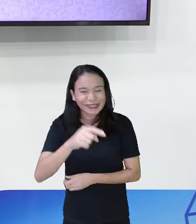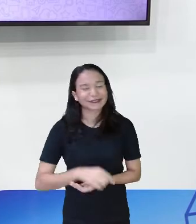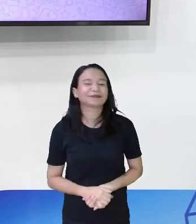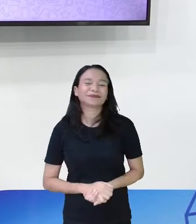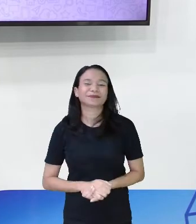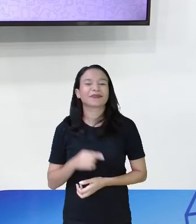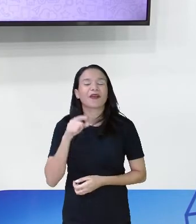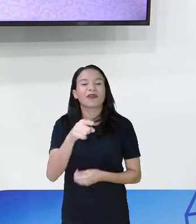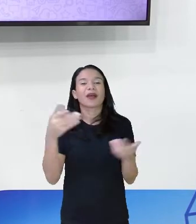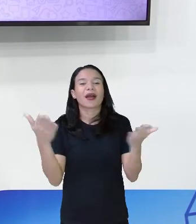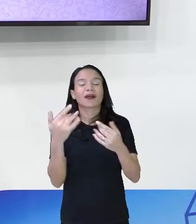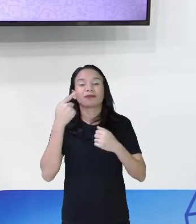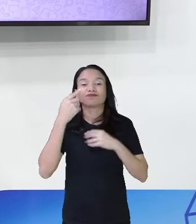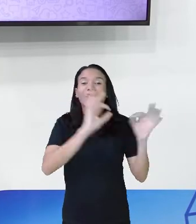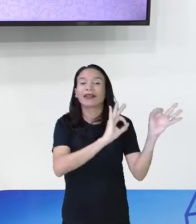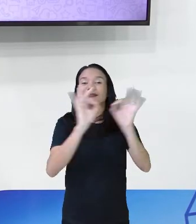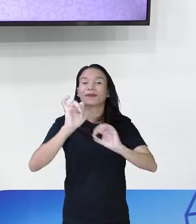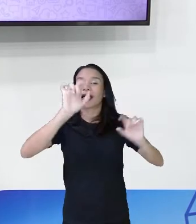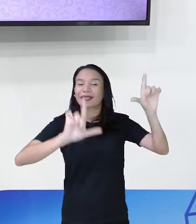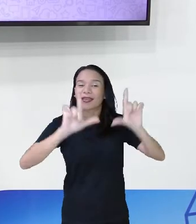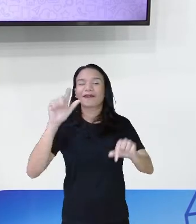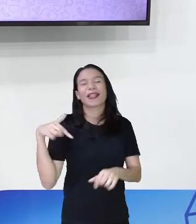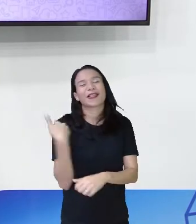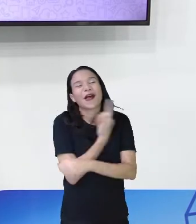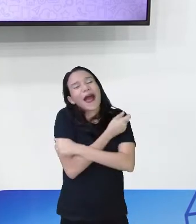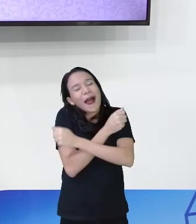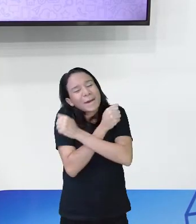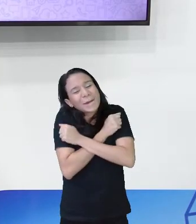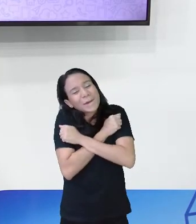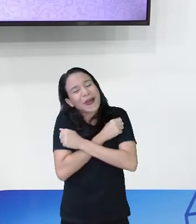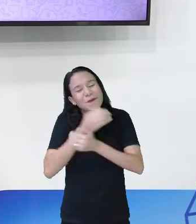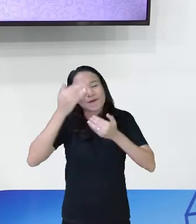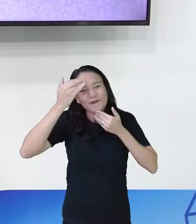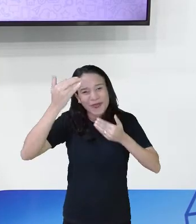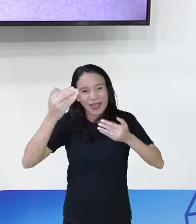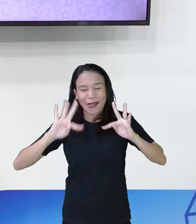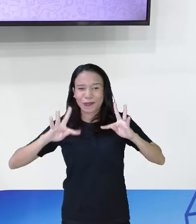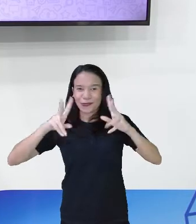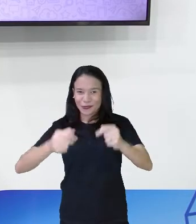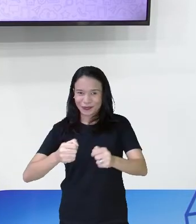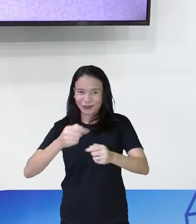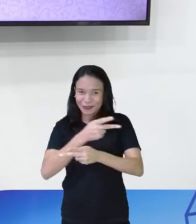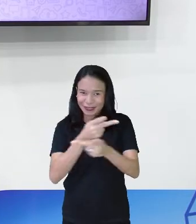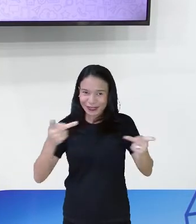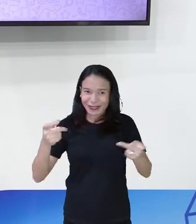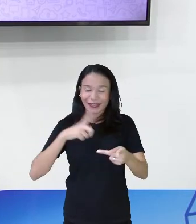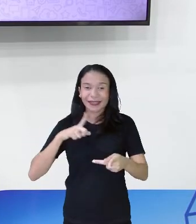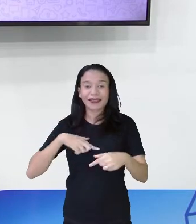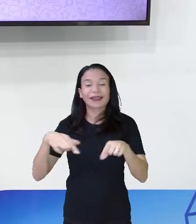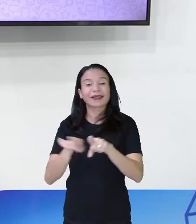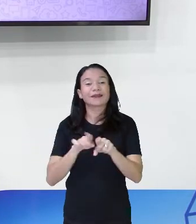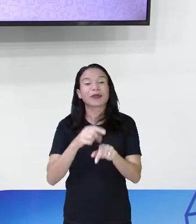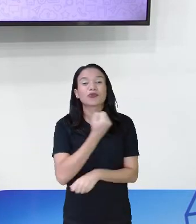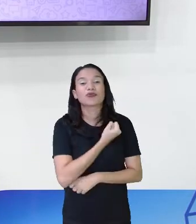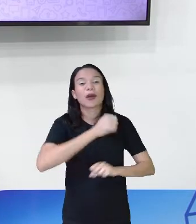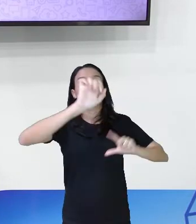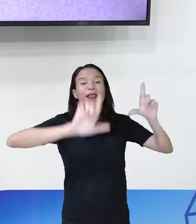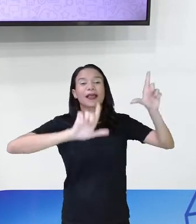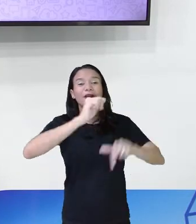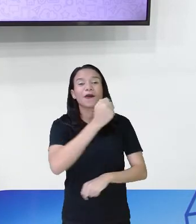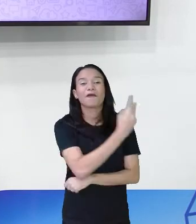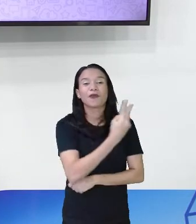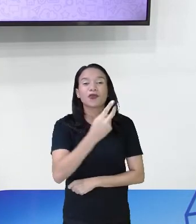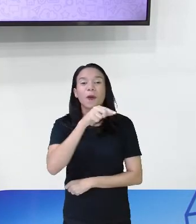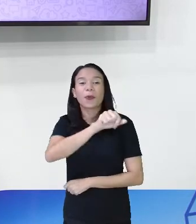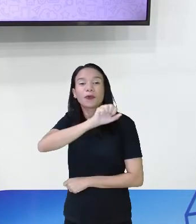que está assistindo agora pela TV, o nosso abraço, nosso muito obrigado a todos que estão assistindo no canal 22.3